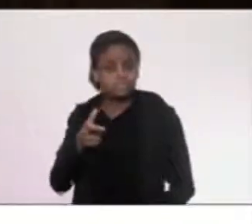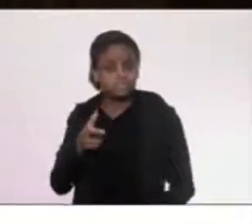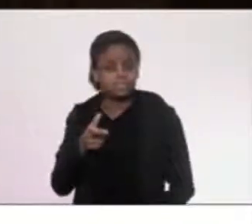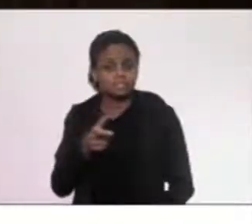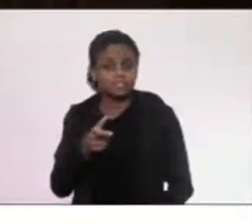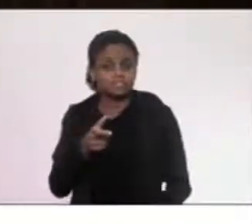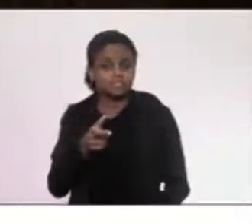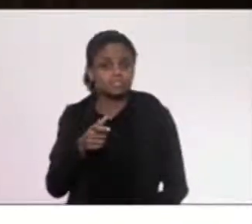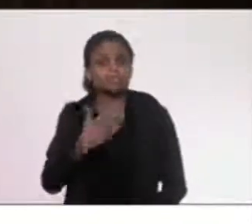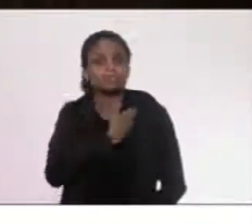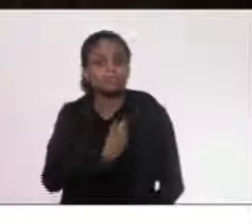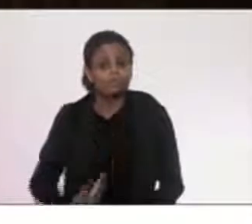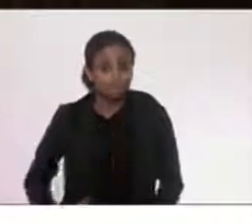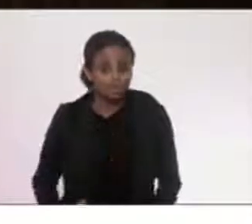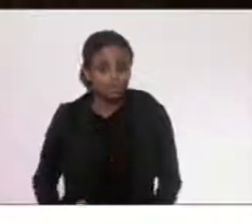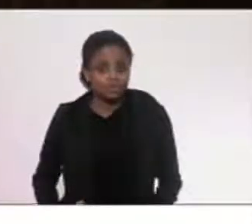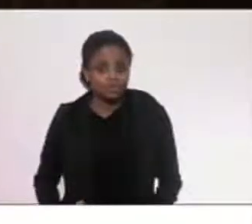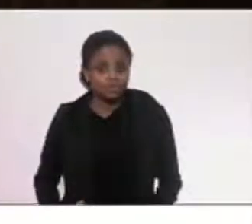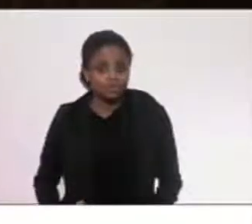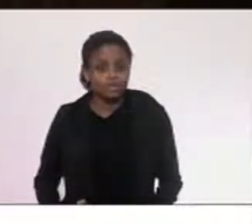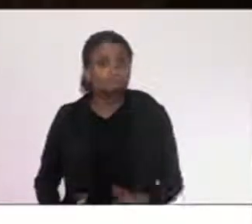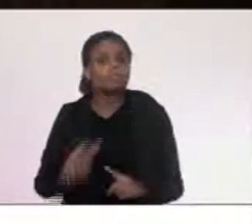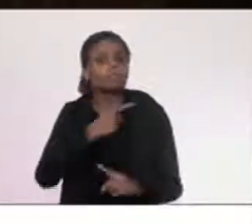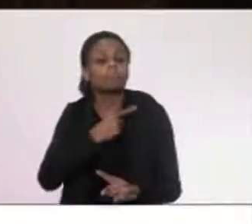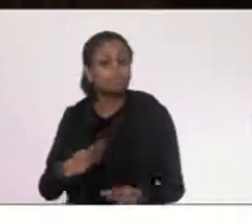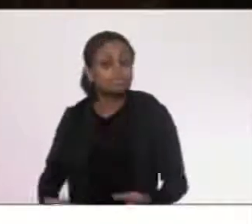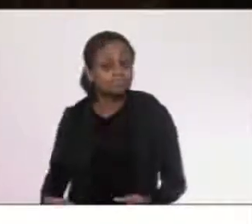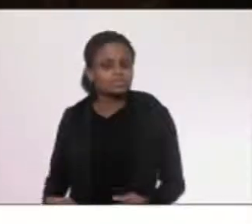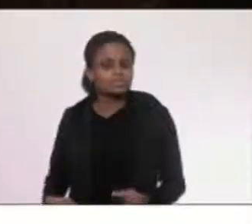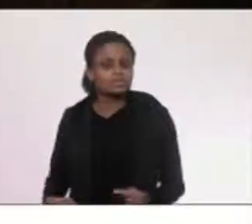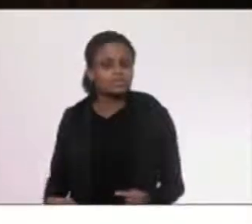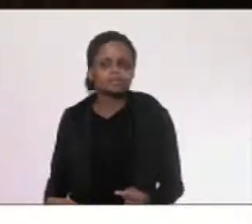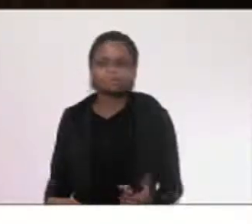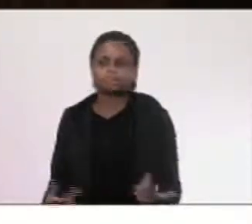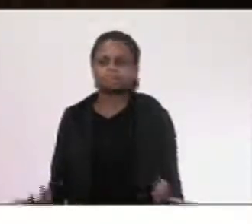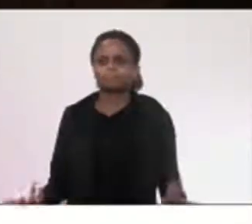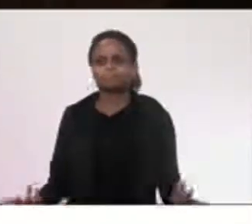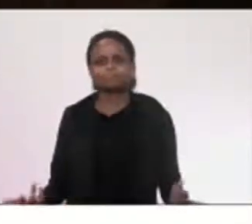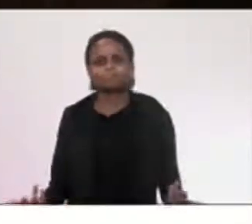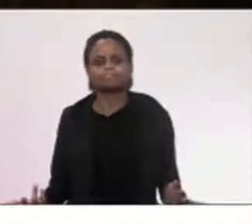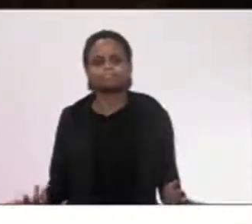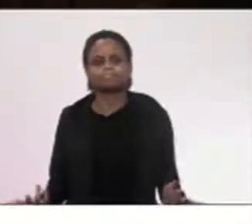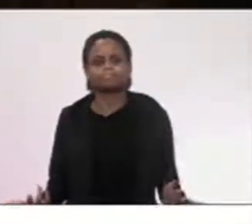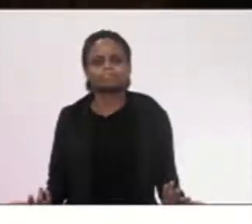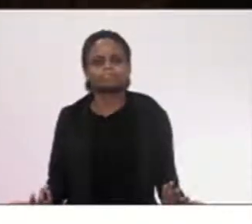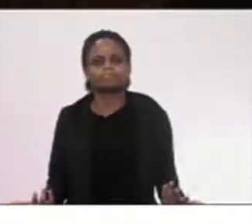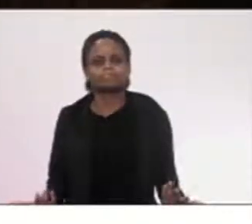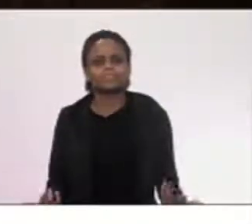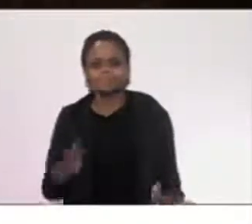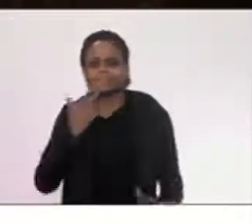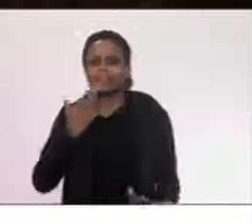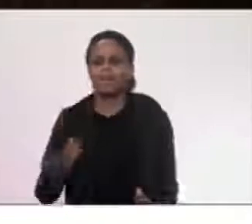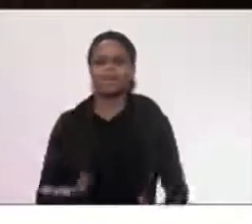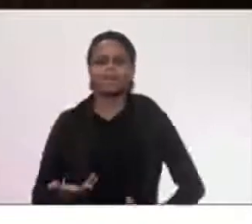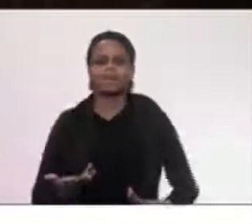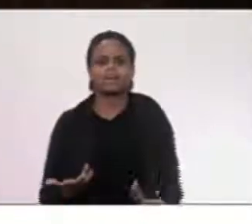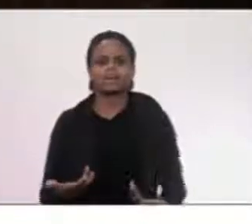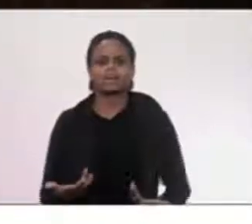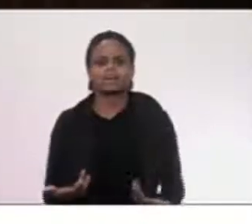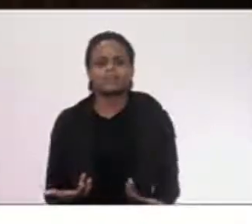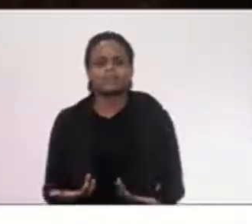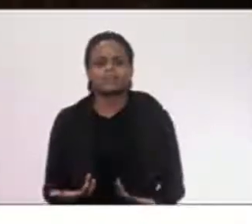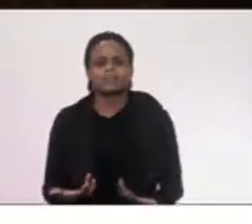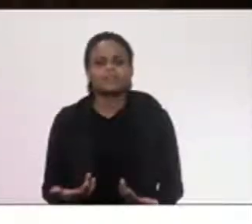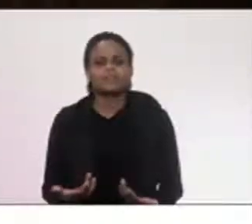que um governo, um presidente se presta a tal papel, um desserviço para aqueles e